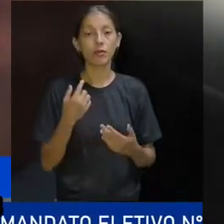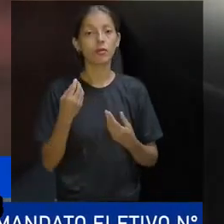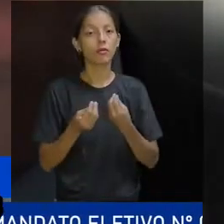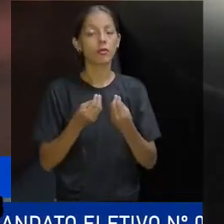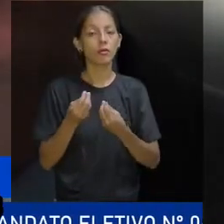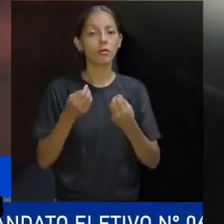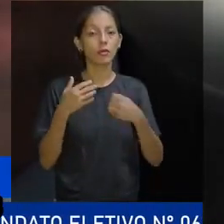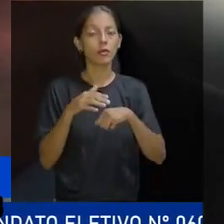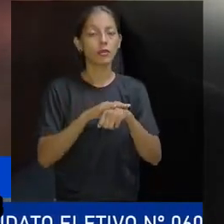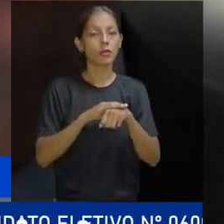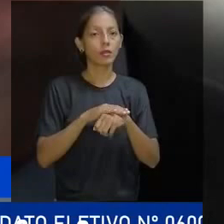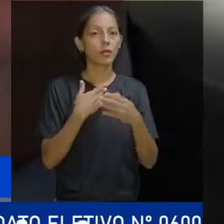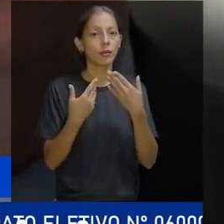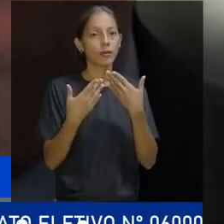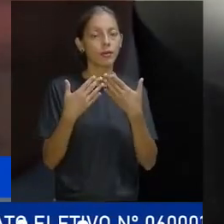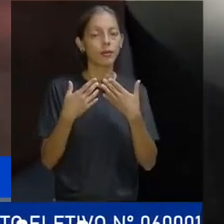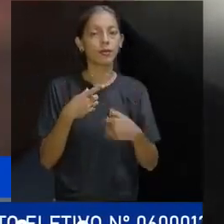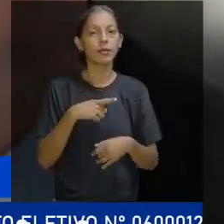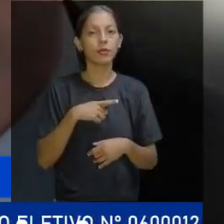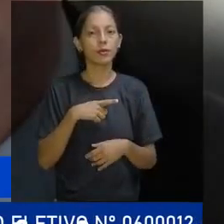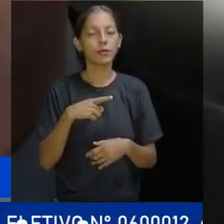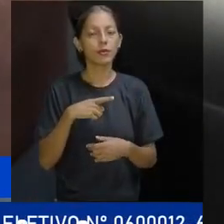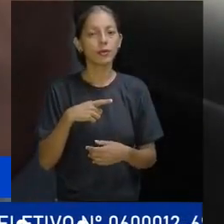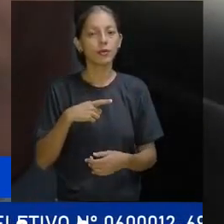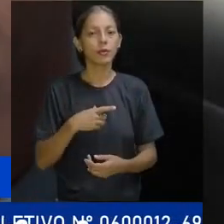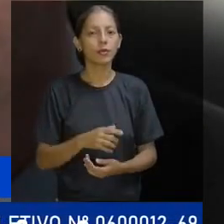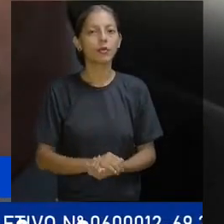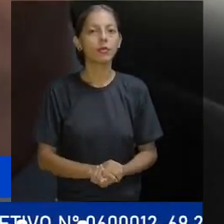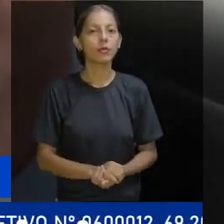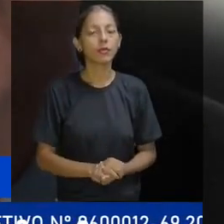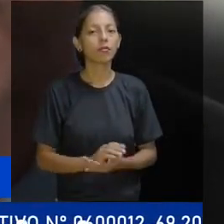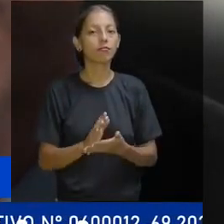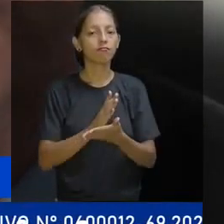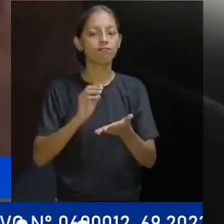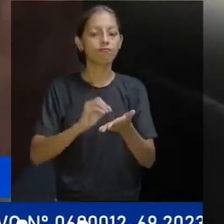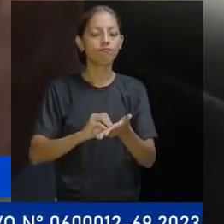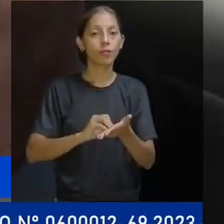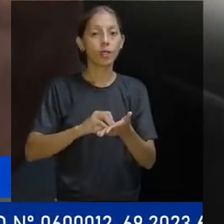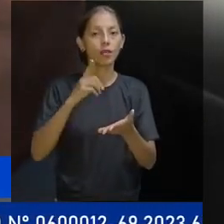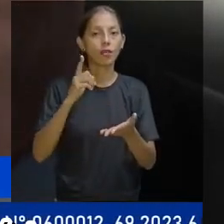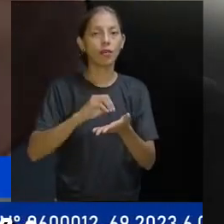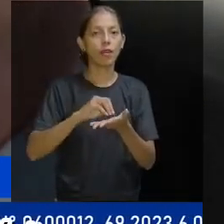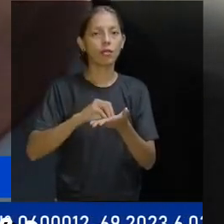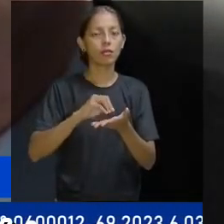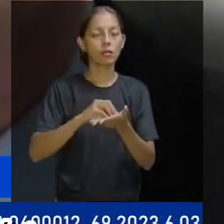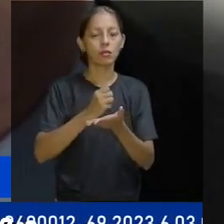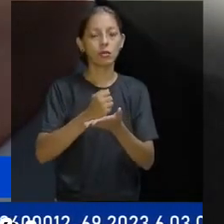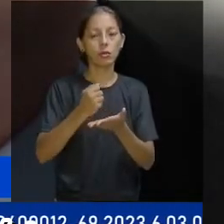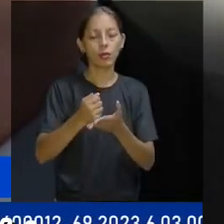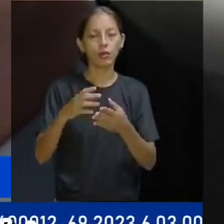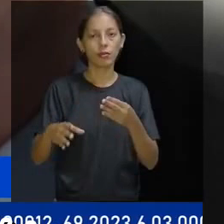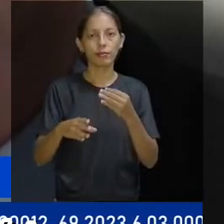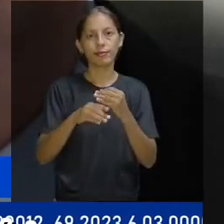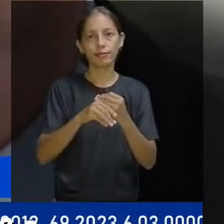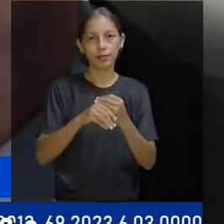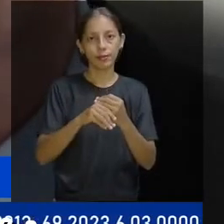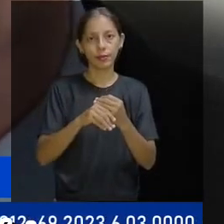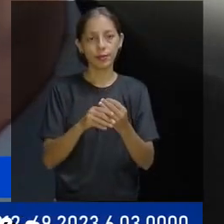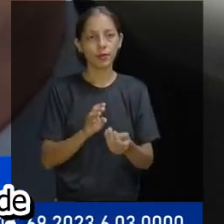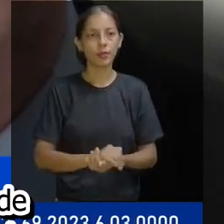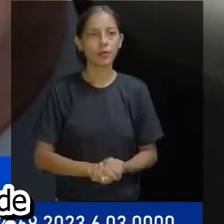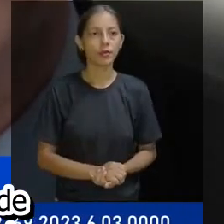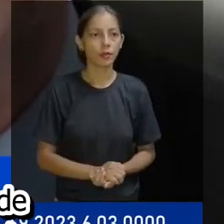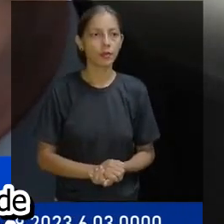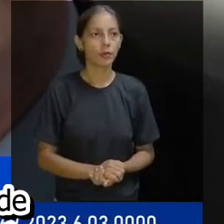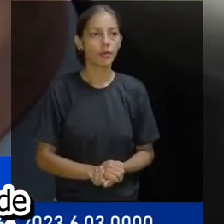preliminares de incompetência, de inadequação da via eleita e de ausência de interesse de agir. Por sua vez, o réu Eurípides Gomes de Macedo